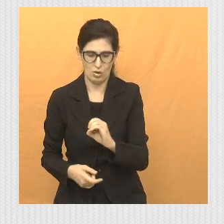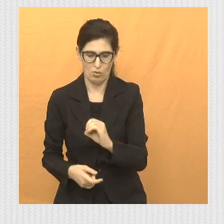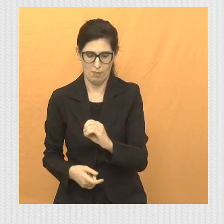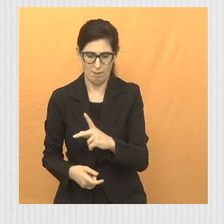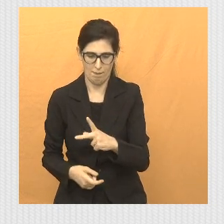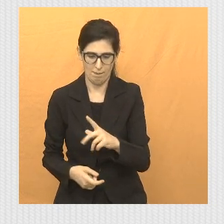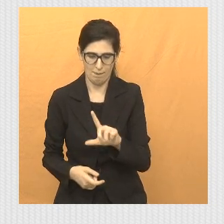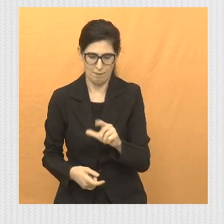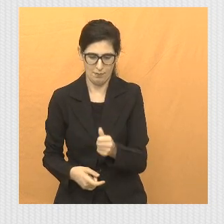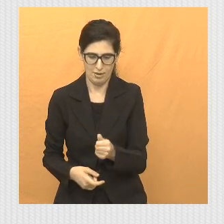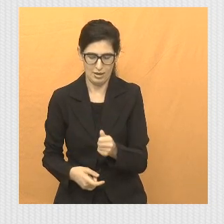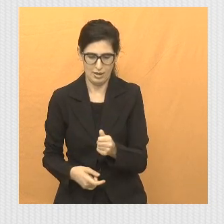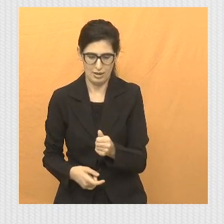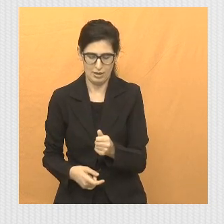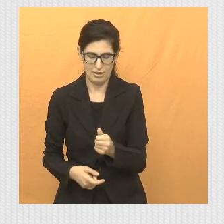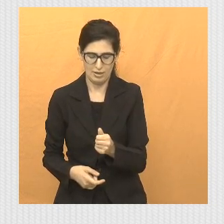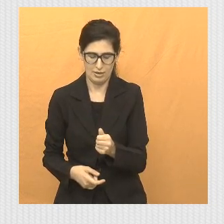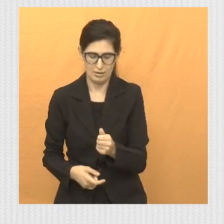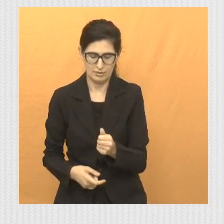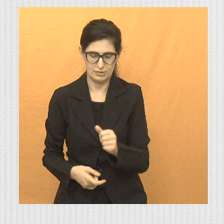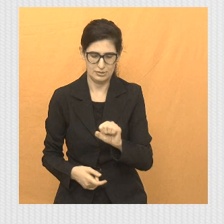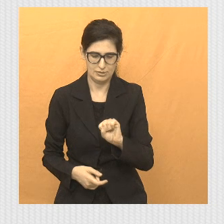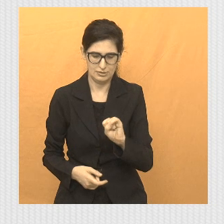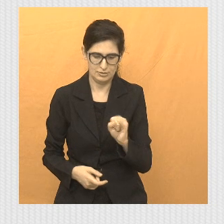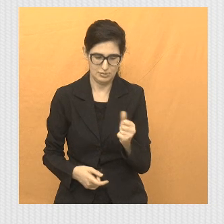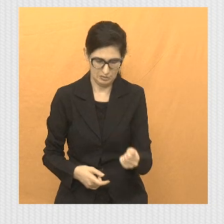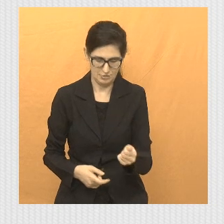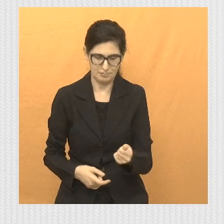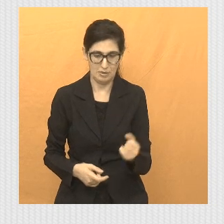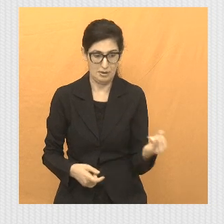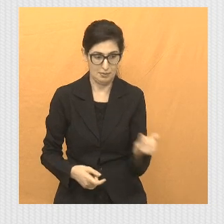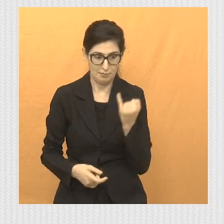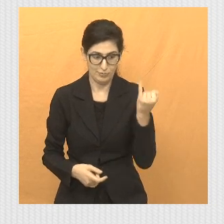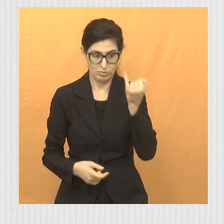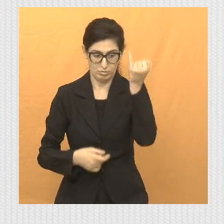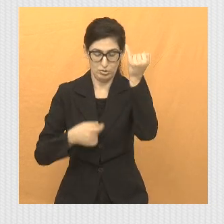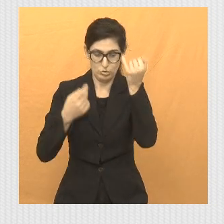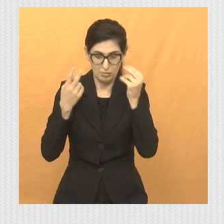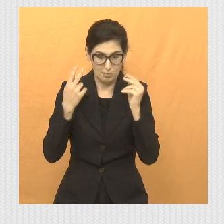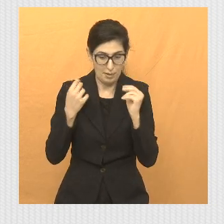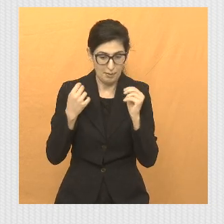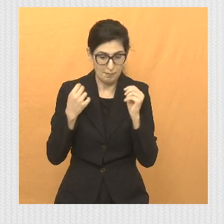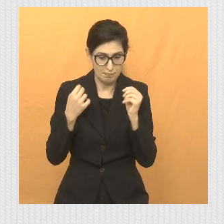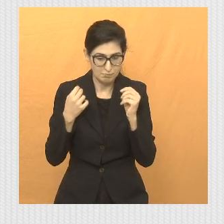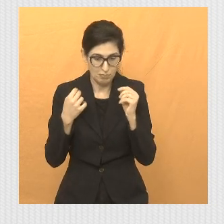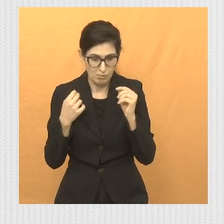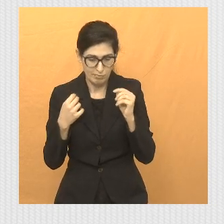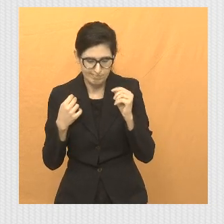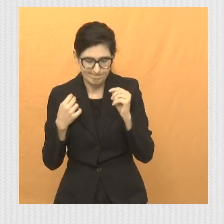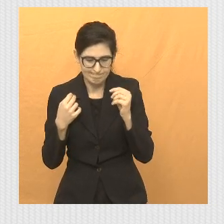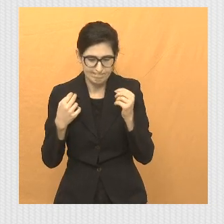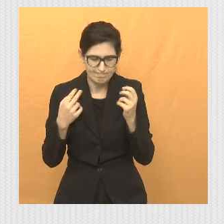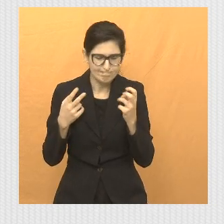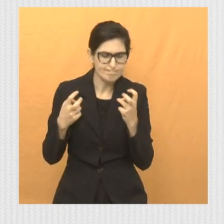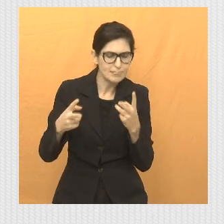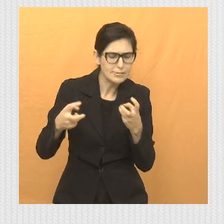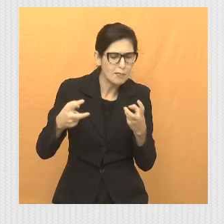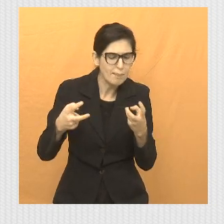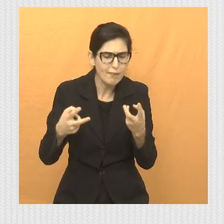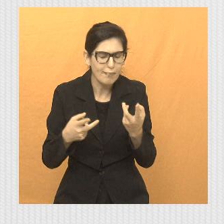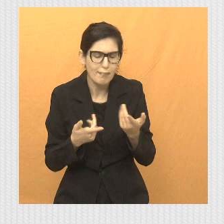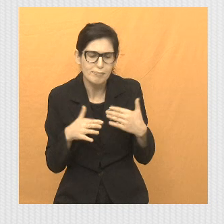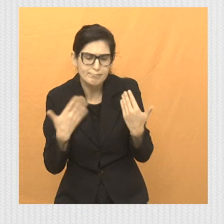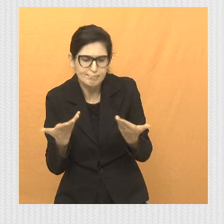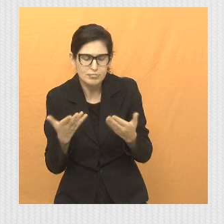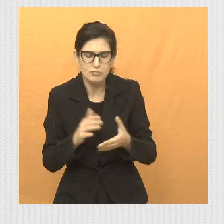né, para a gente avaliar. Uma redução também com relação ao número de